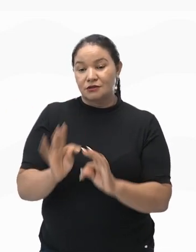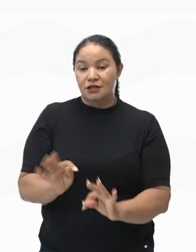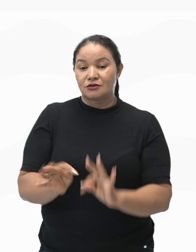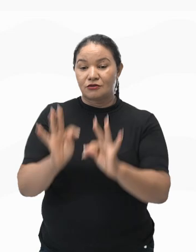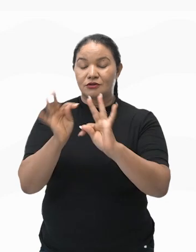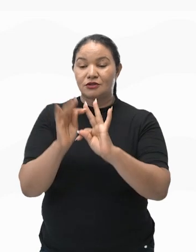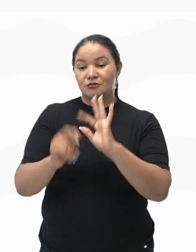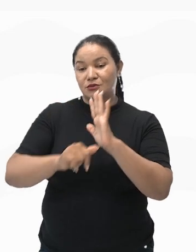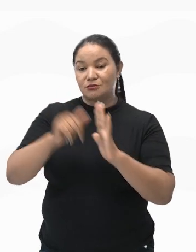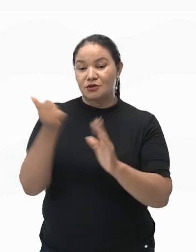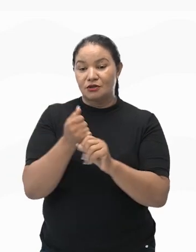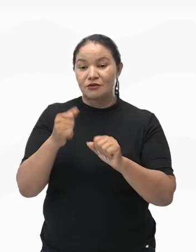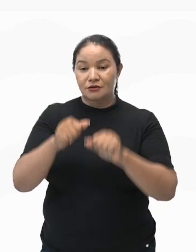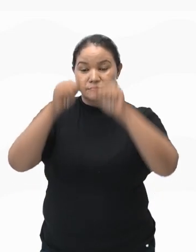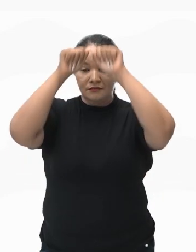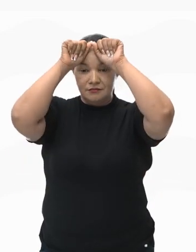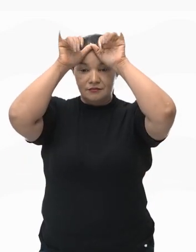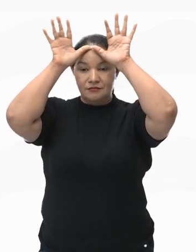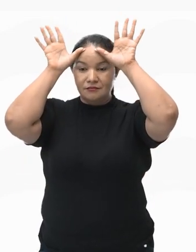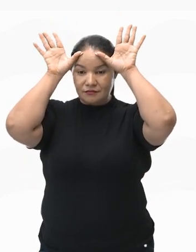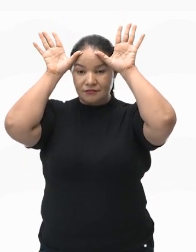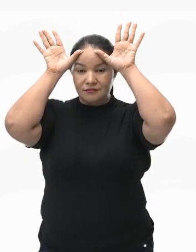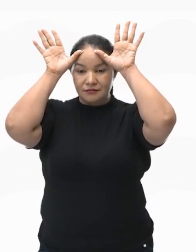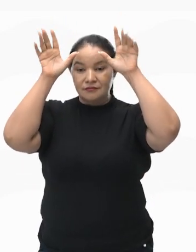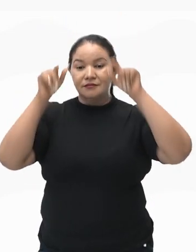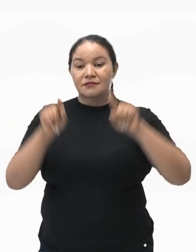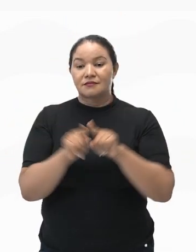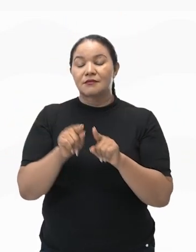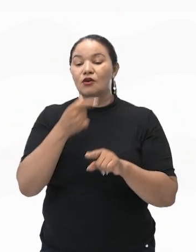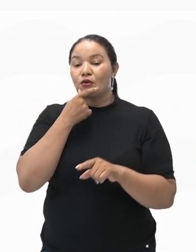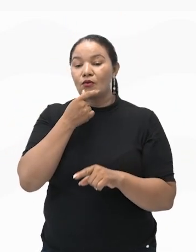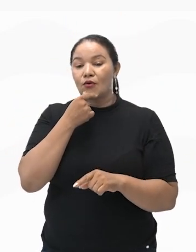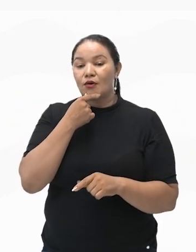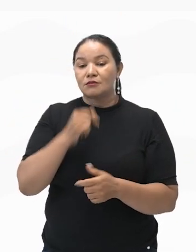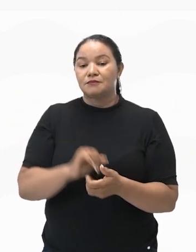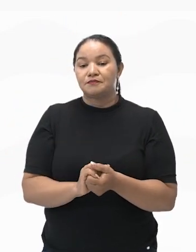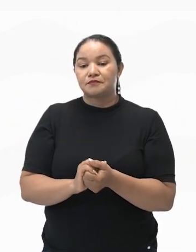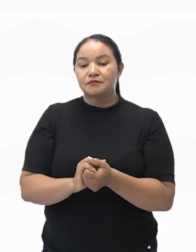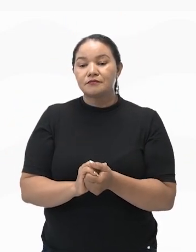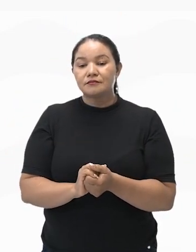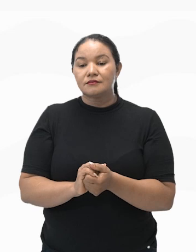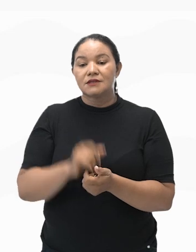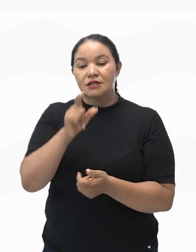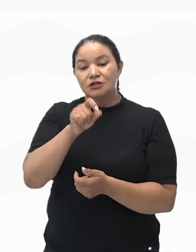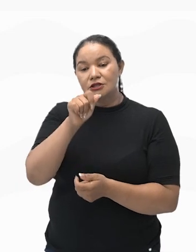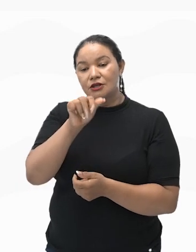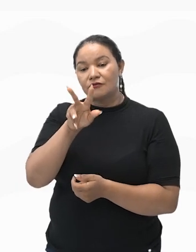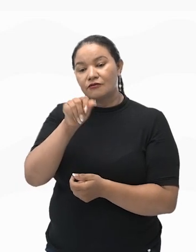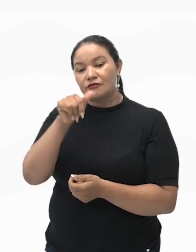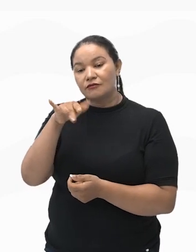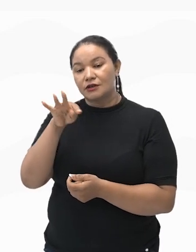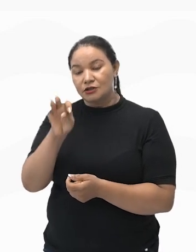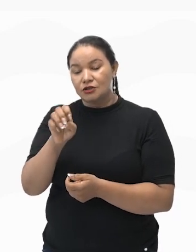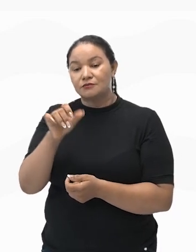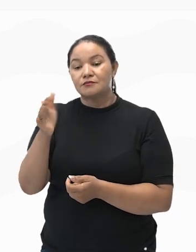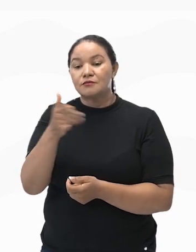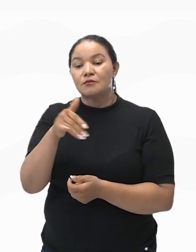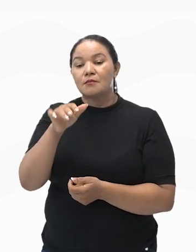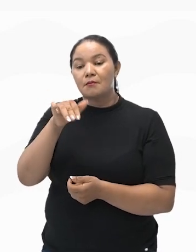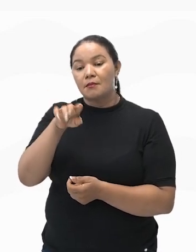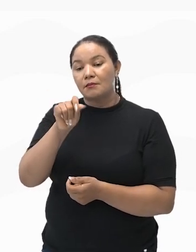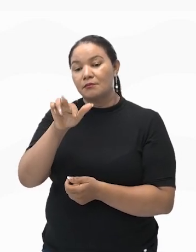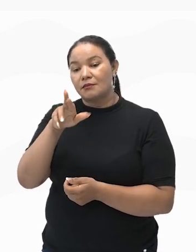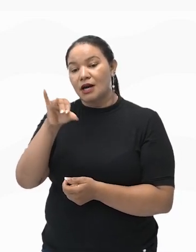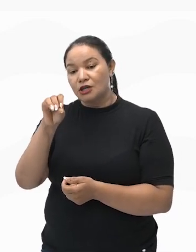que é o nosso cacique Chavante, né, Raoni, que ele gravava Mário Juruna, perdão, obrigado. Sim.